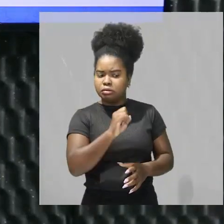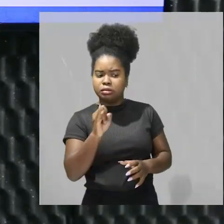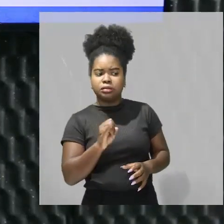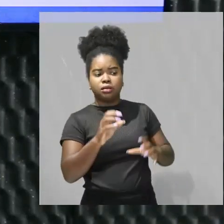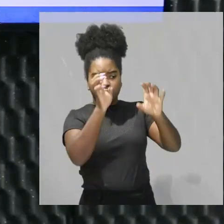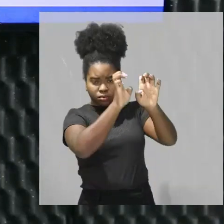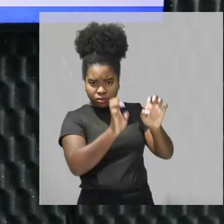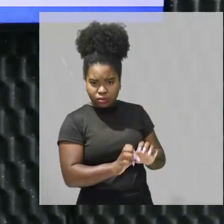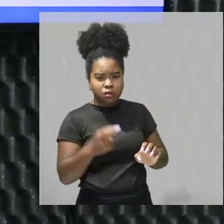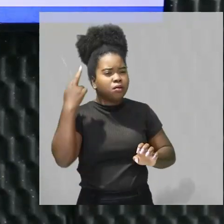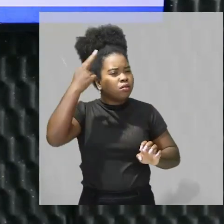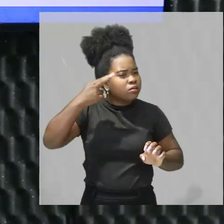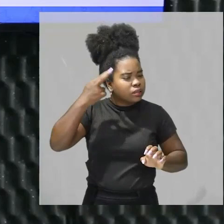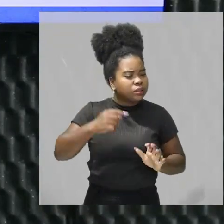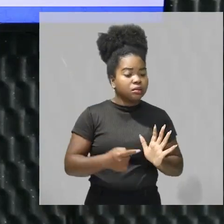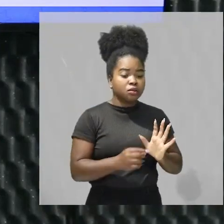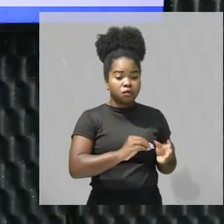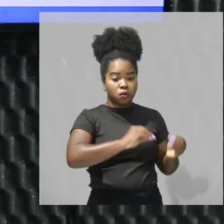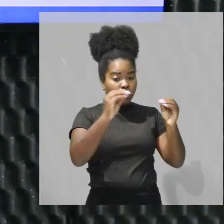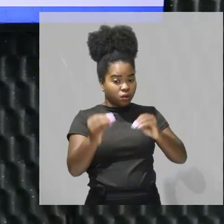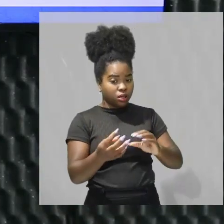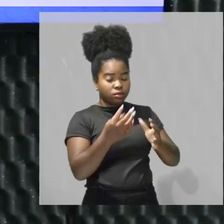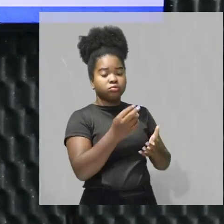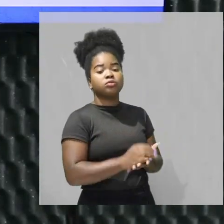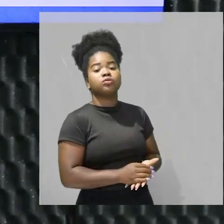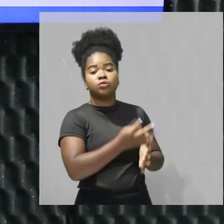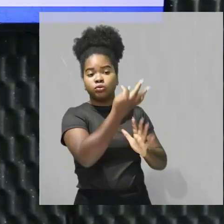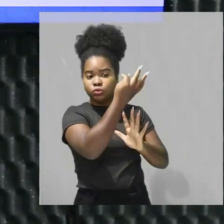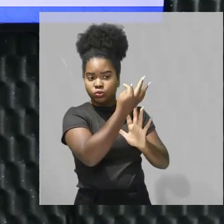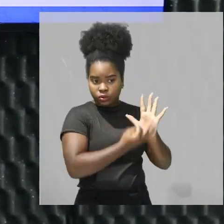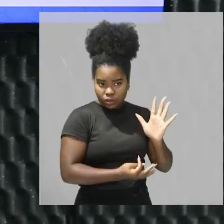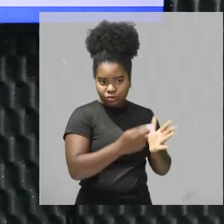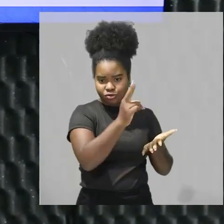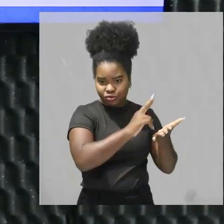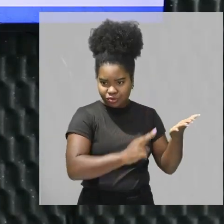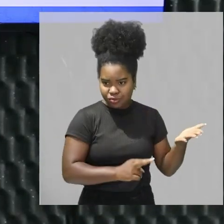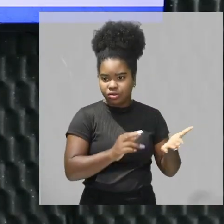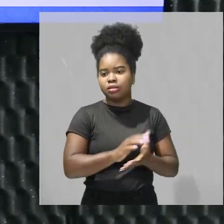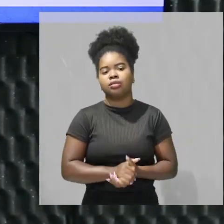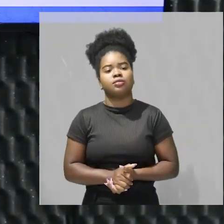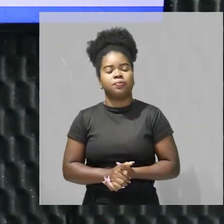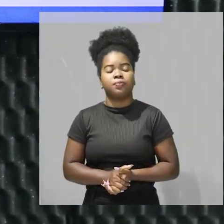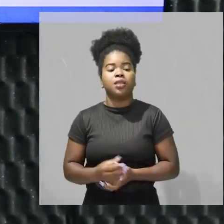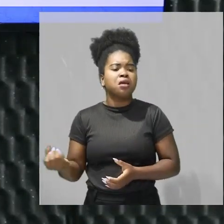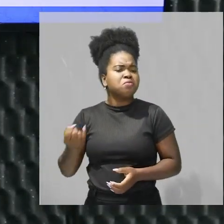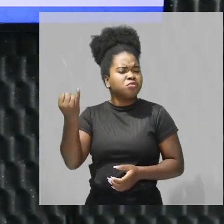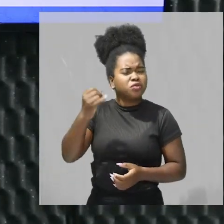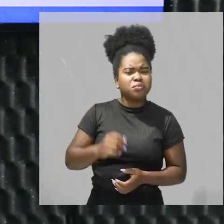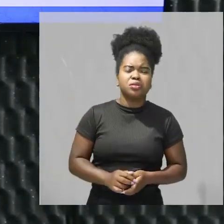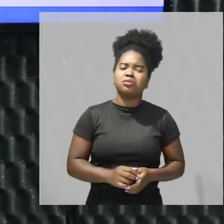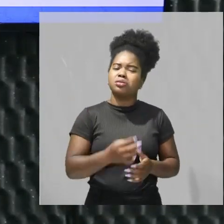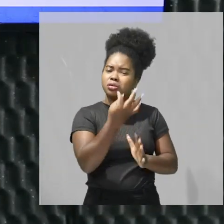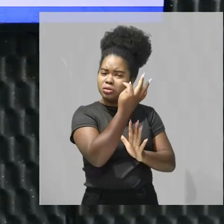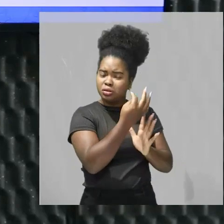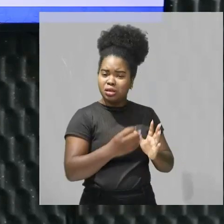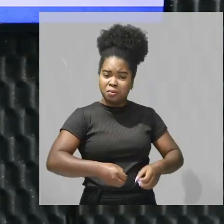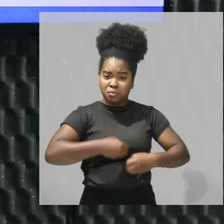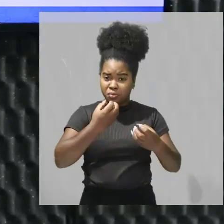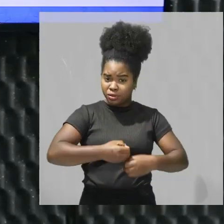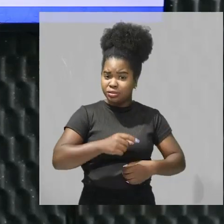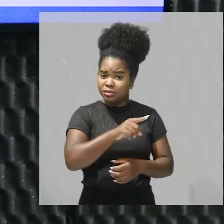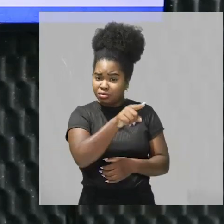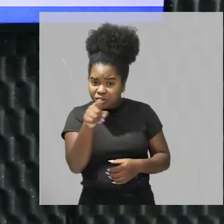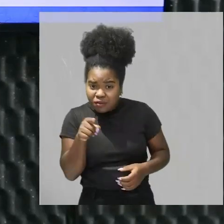está presente no seu texto da redação do Enem. Turma, é muito importante que o texto de vocês tenha um